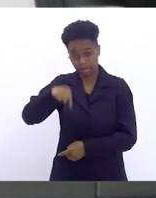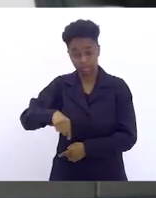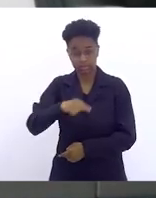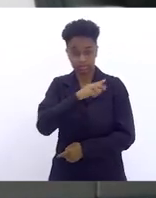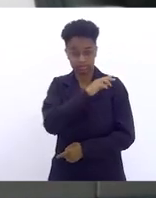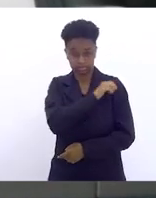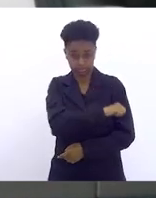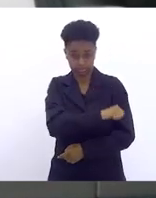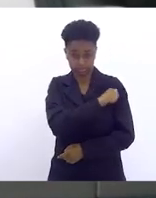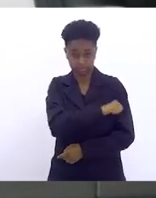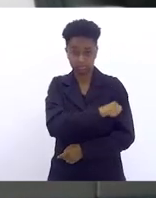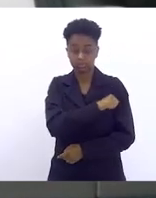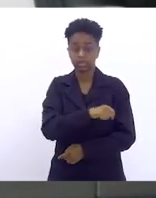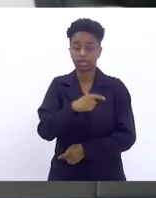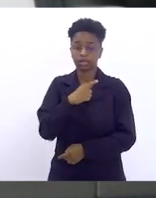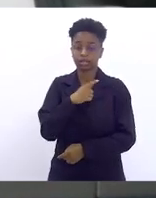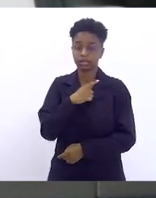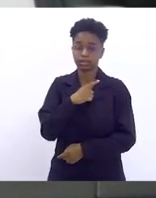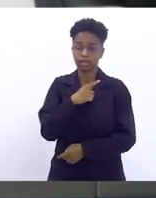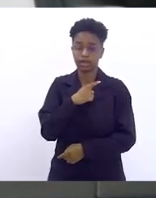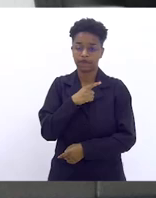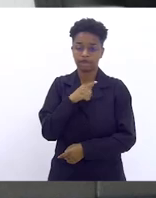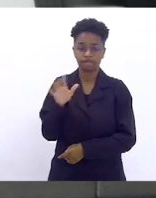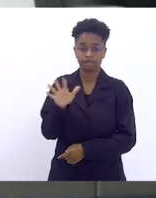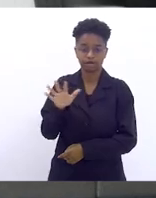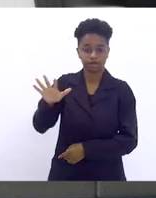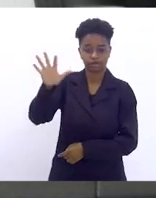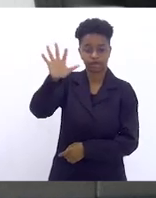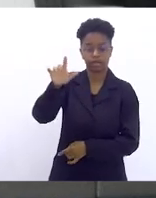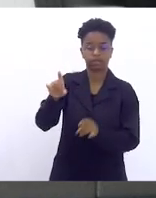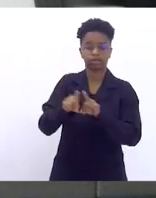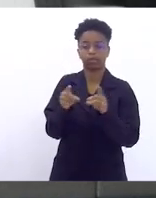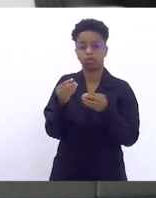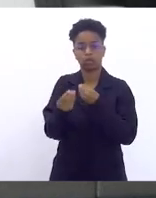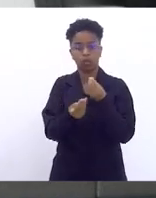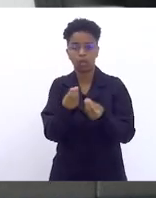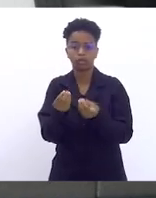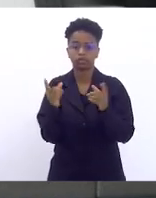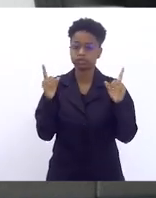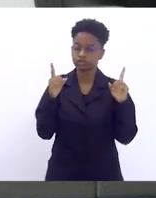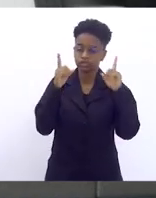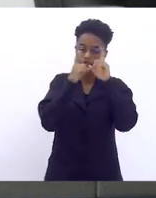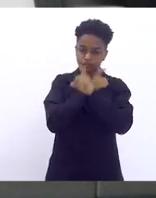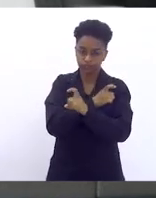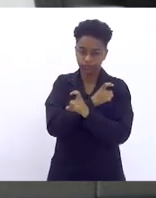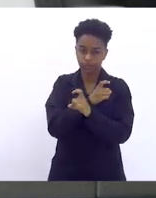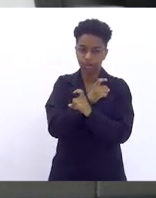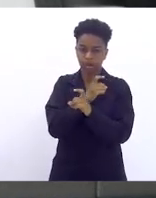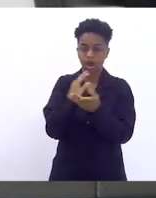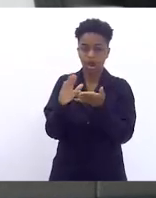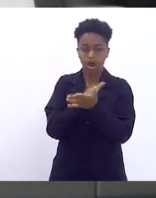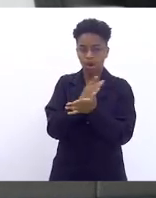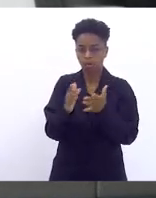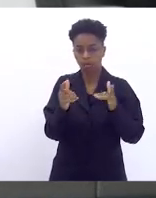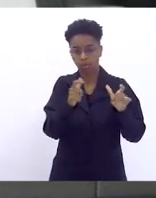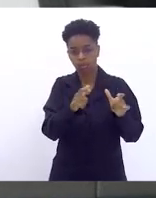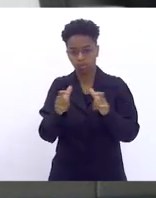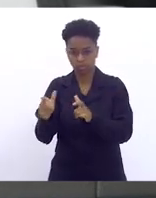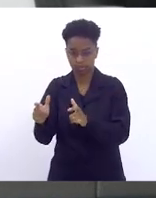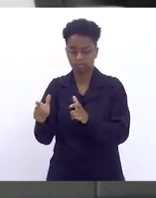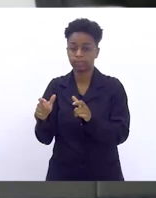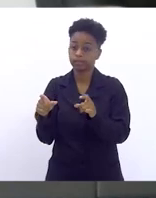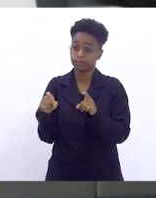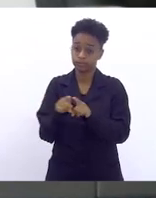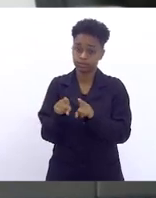com a questão da das favelas e da dificuldade que nós temos em determinadas áreas inclusive